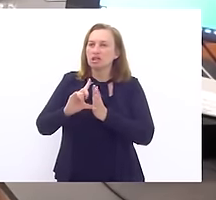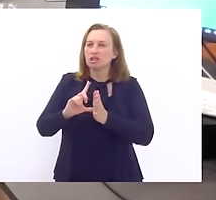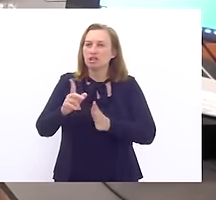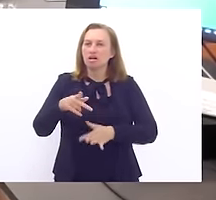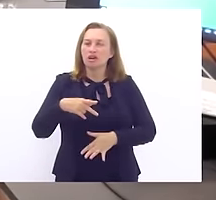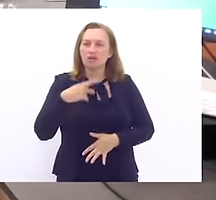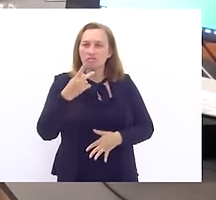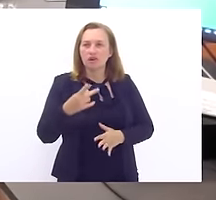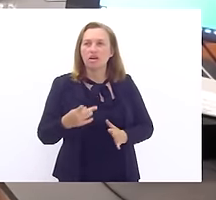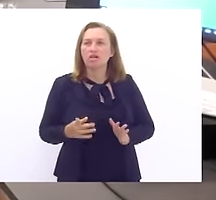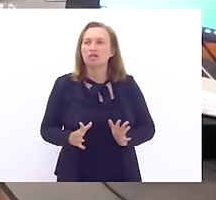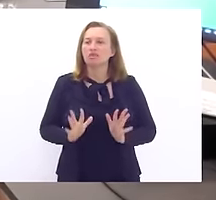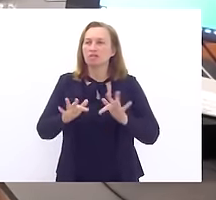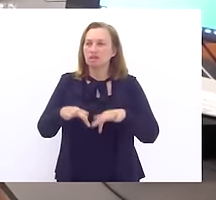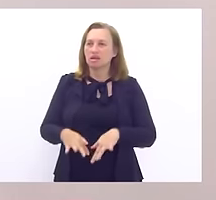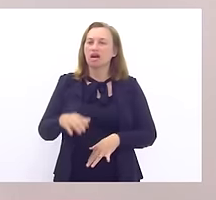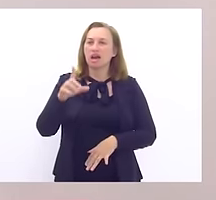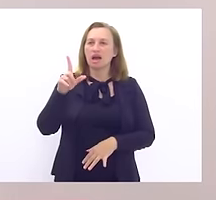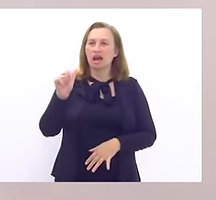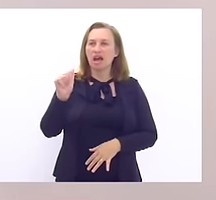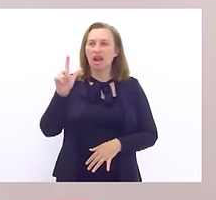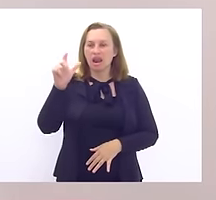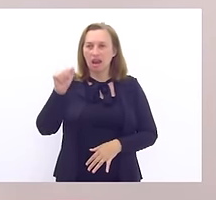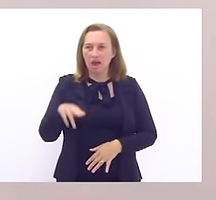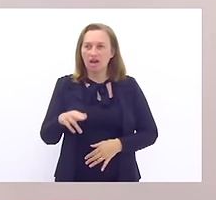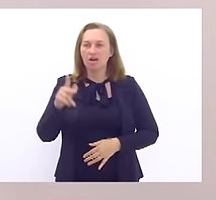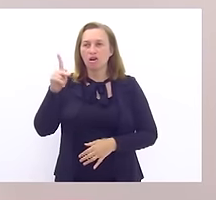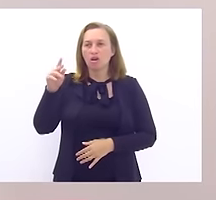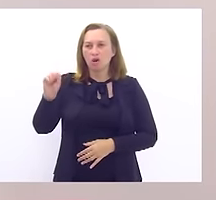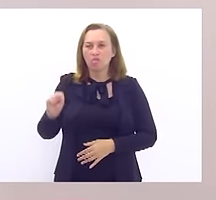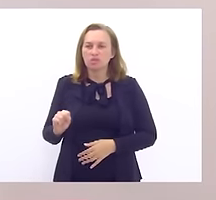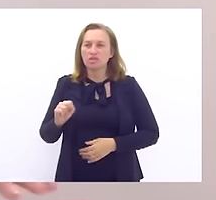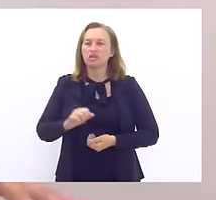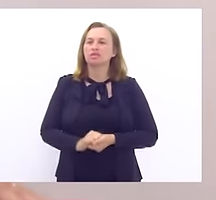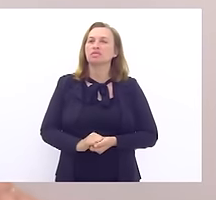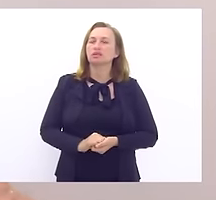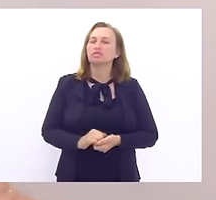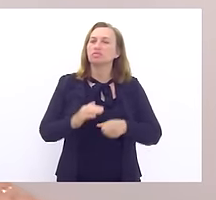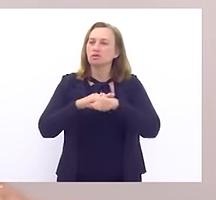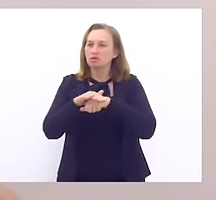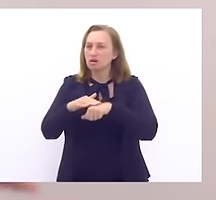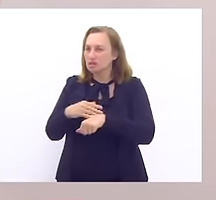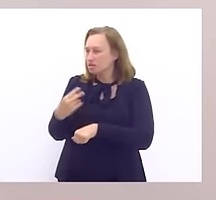Deputado Lopes mas diante da conversa que os deputados